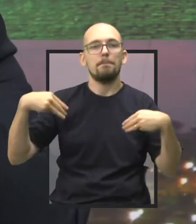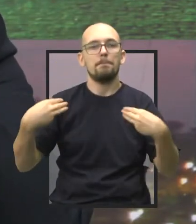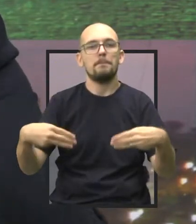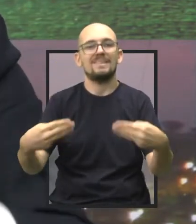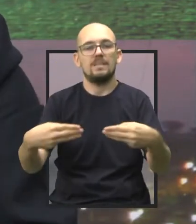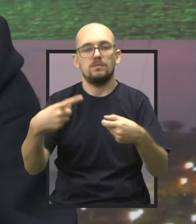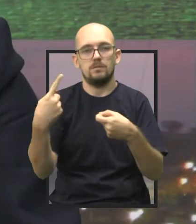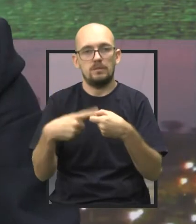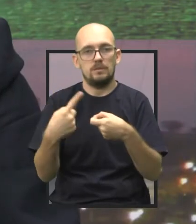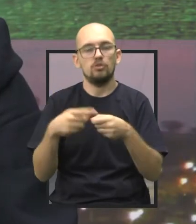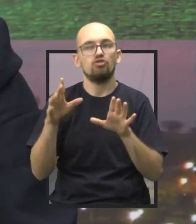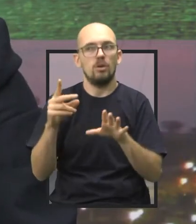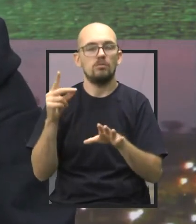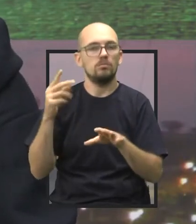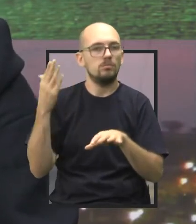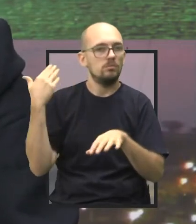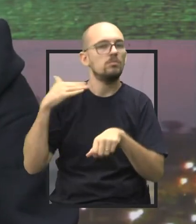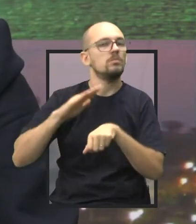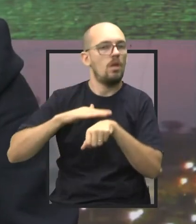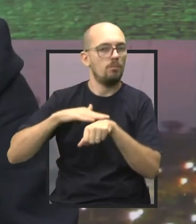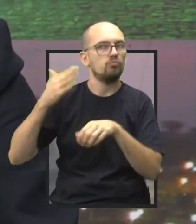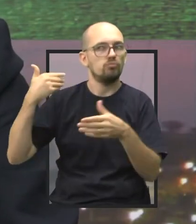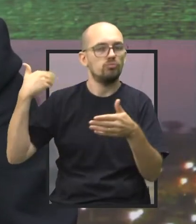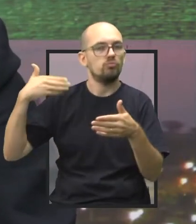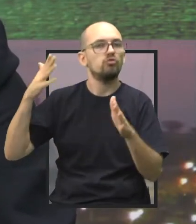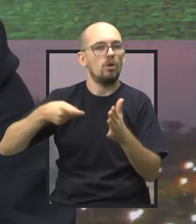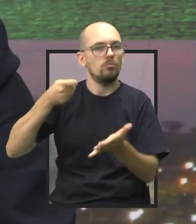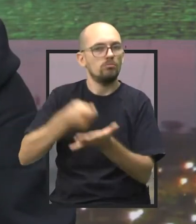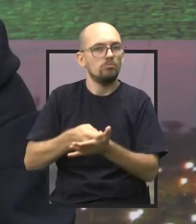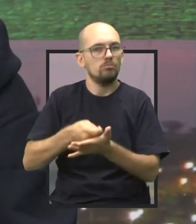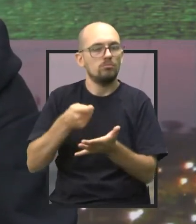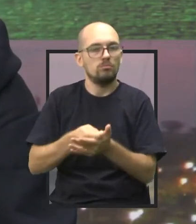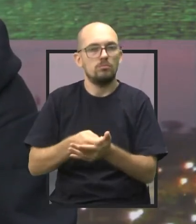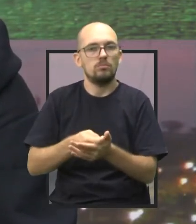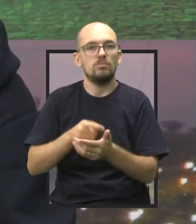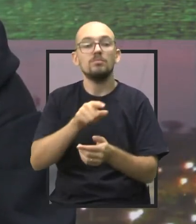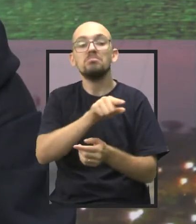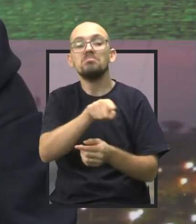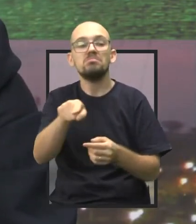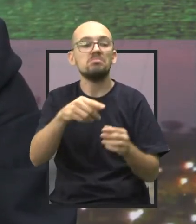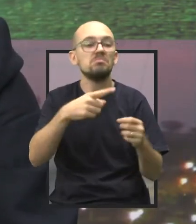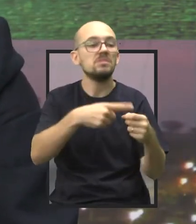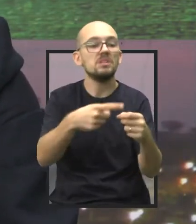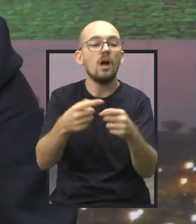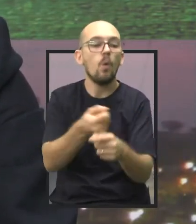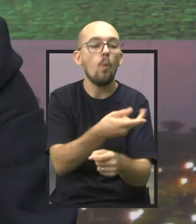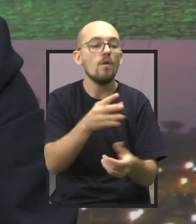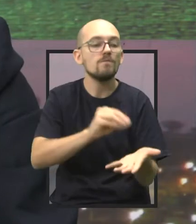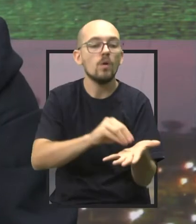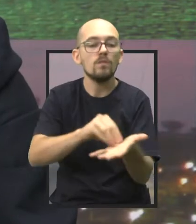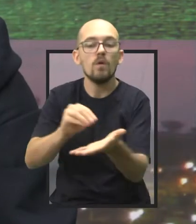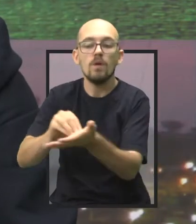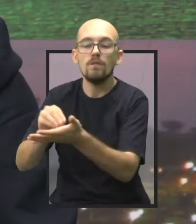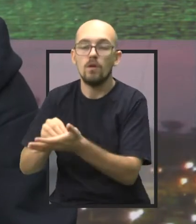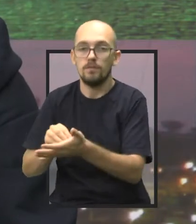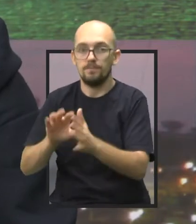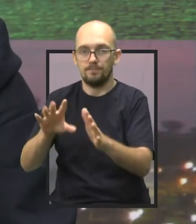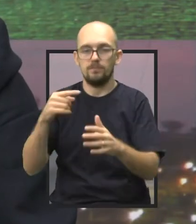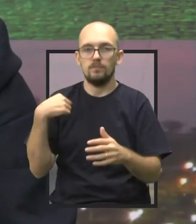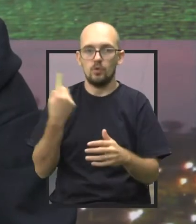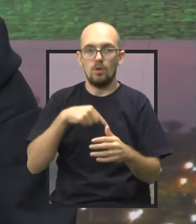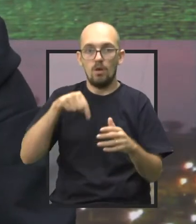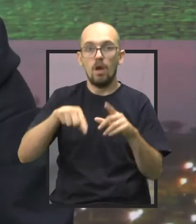algum tempo está exigindo a demanda habitacional de cada cidade. Né? Aqui em Jaú,